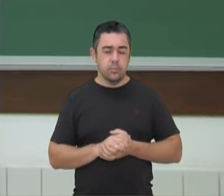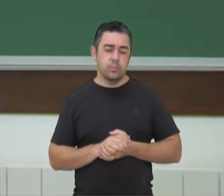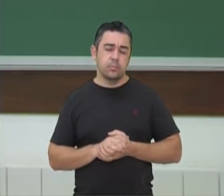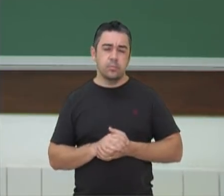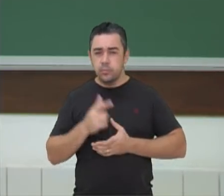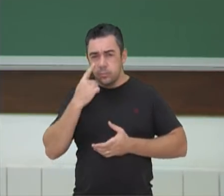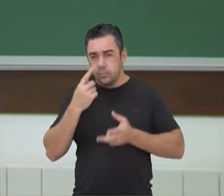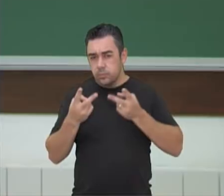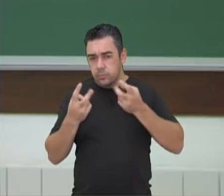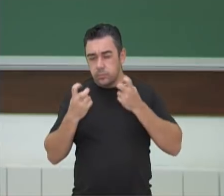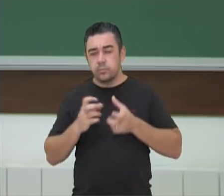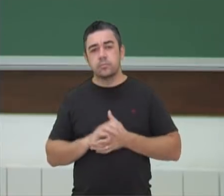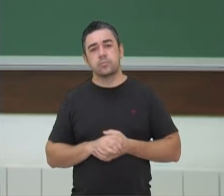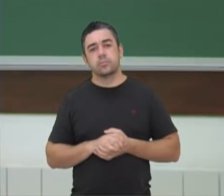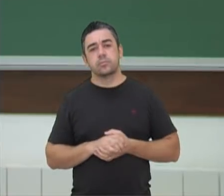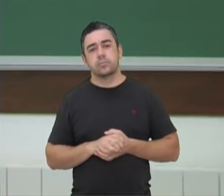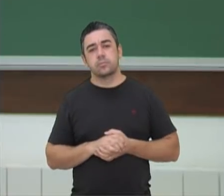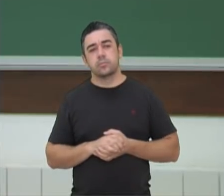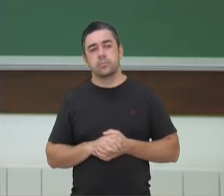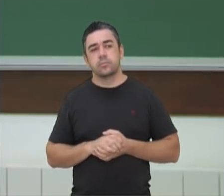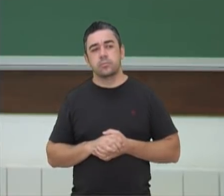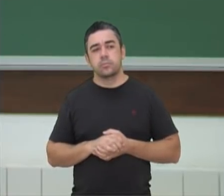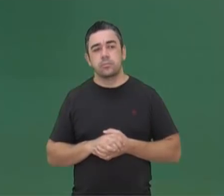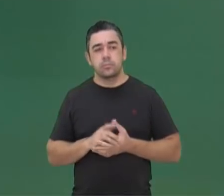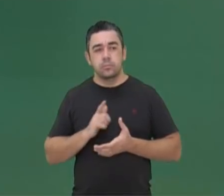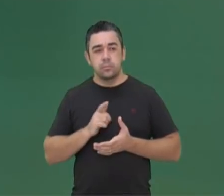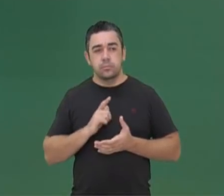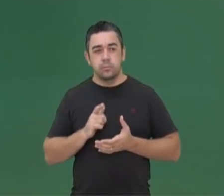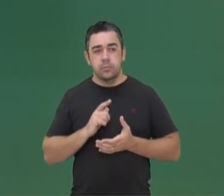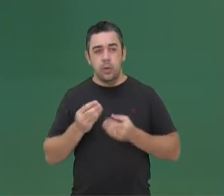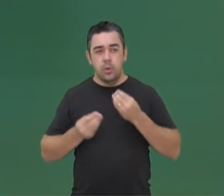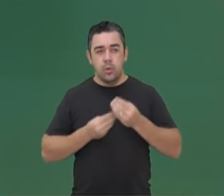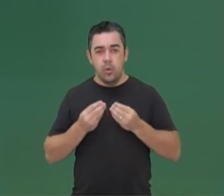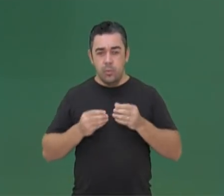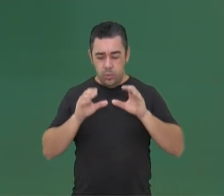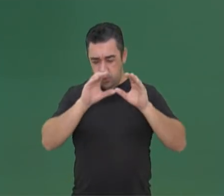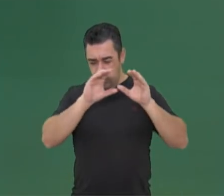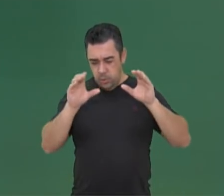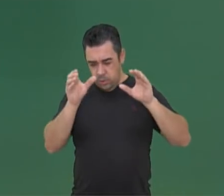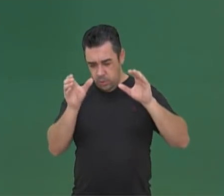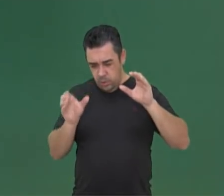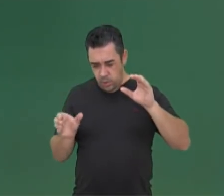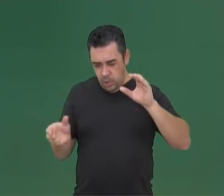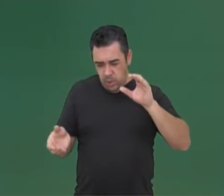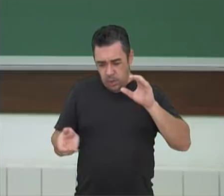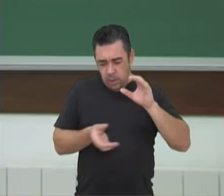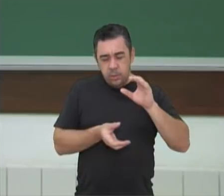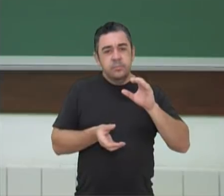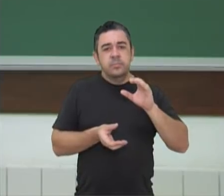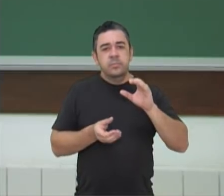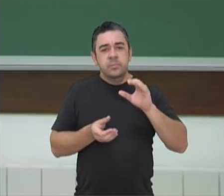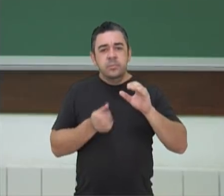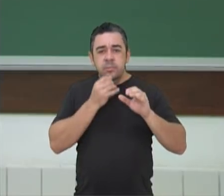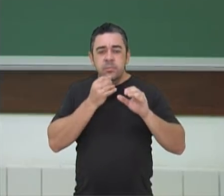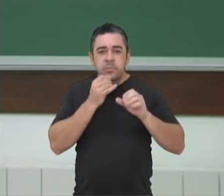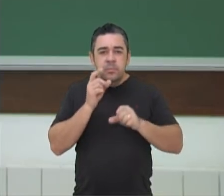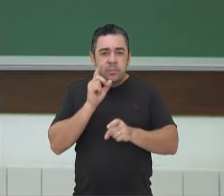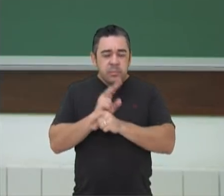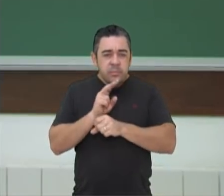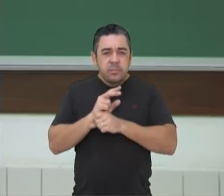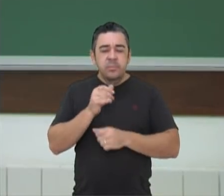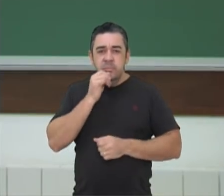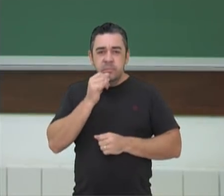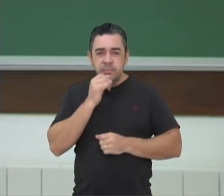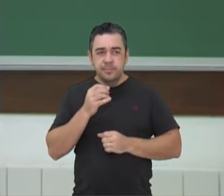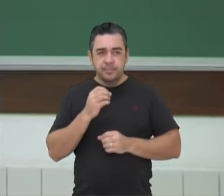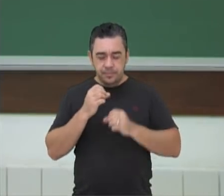Então perceba aqui comigo, sistema de suporte, né? Então eu vou suportar, eu vou segurar essas lentes.